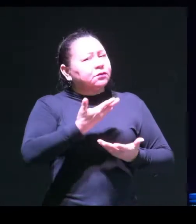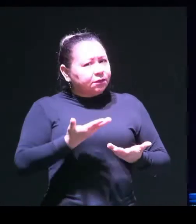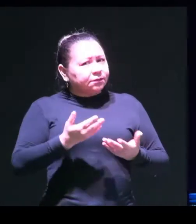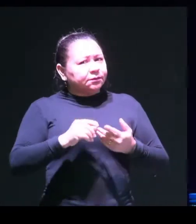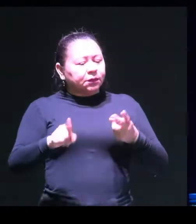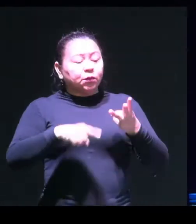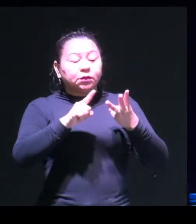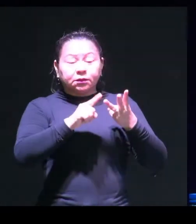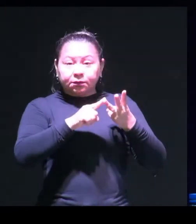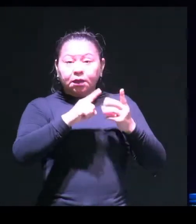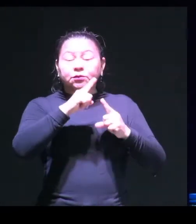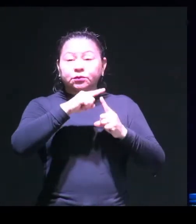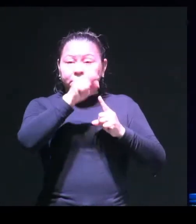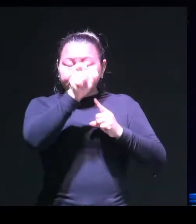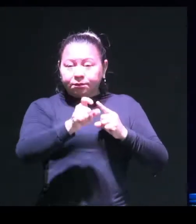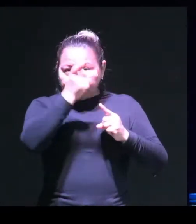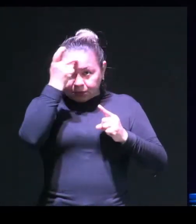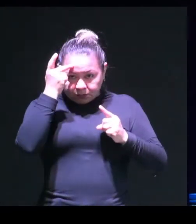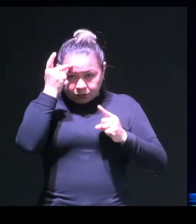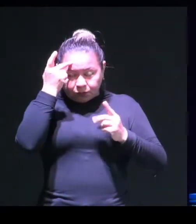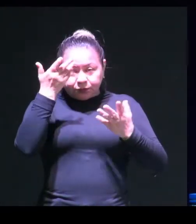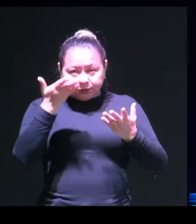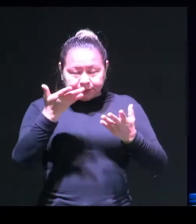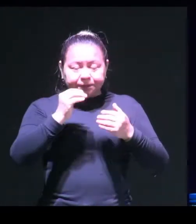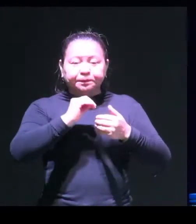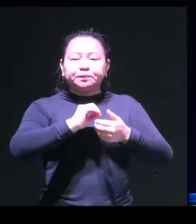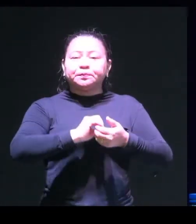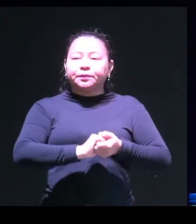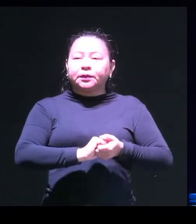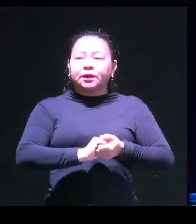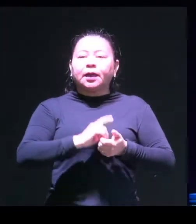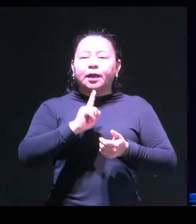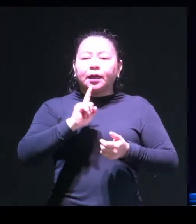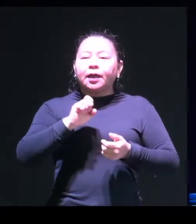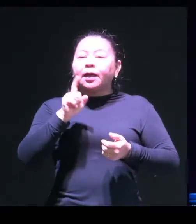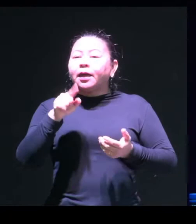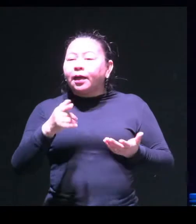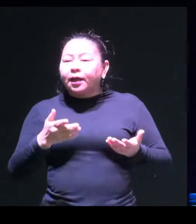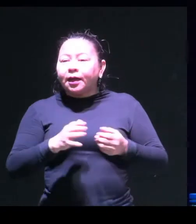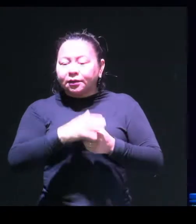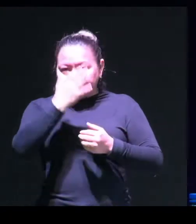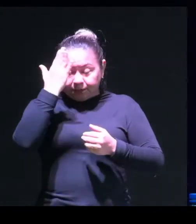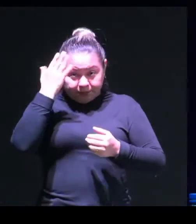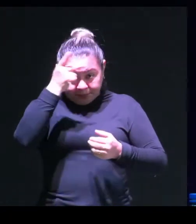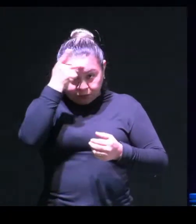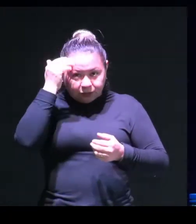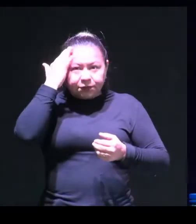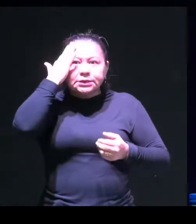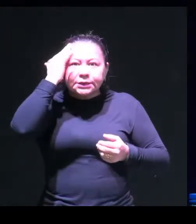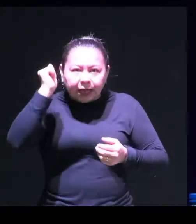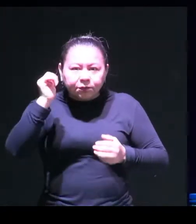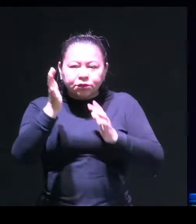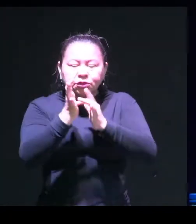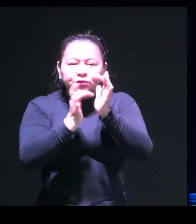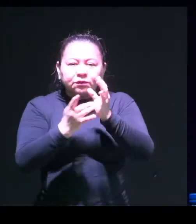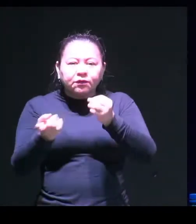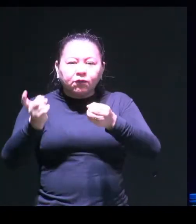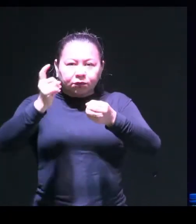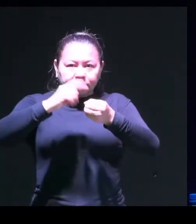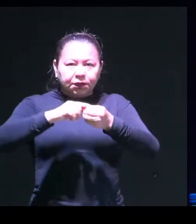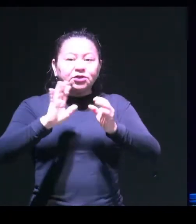O terceiro tipo de pessoas em relação a isso são os que sabem que Jesus vai voltar e